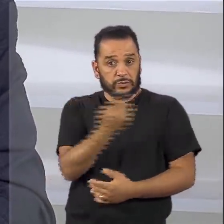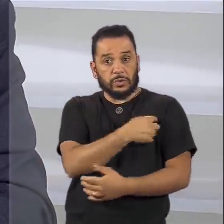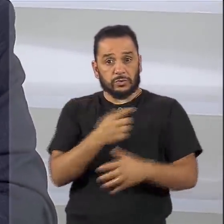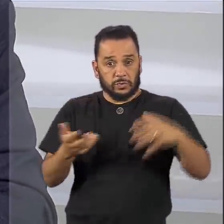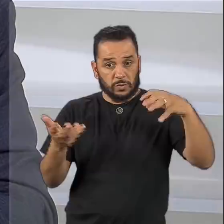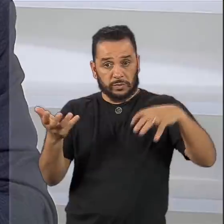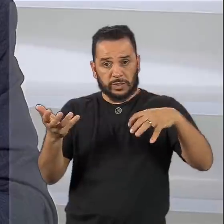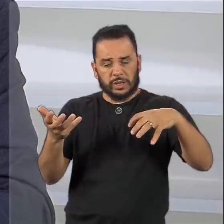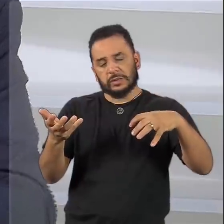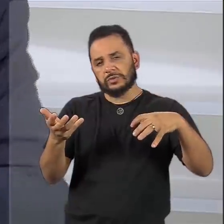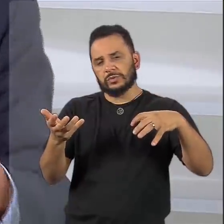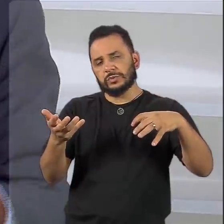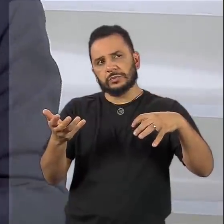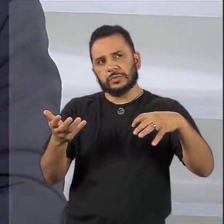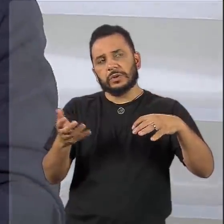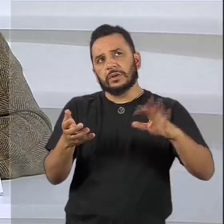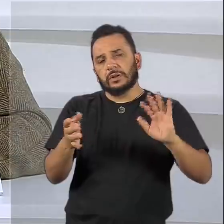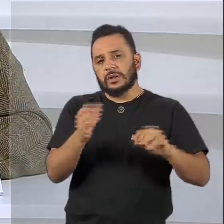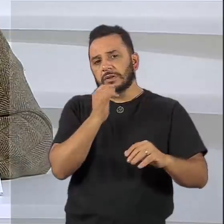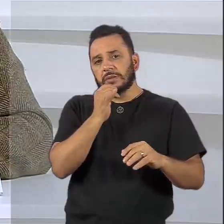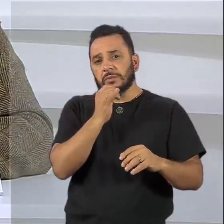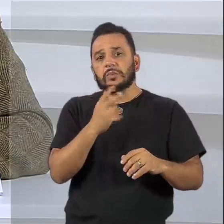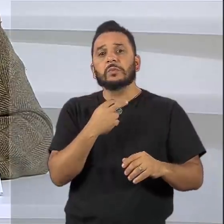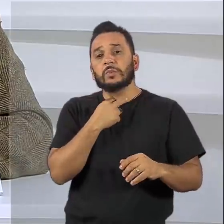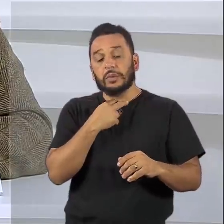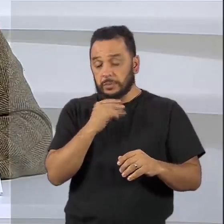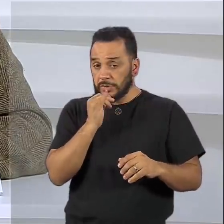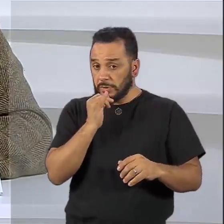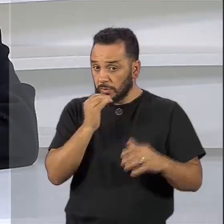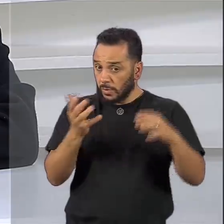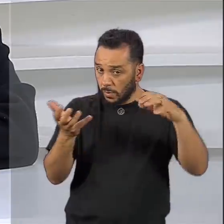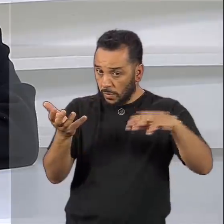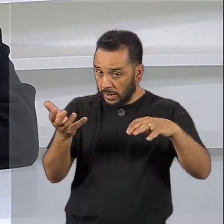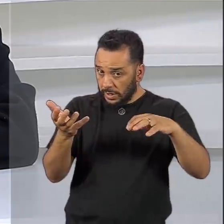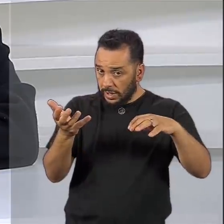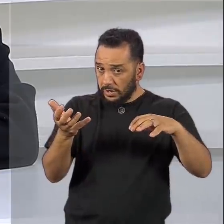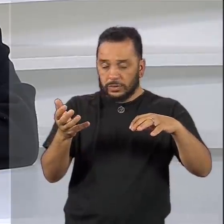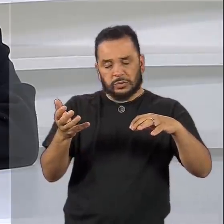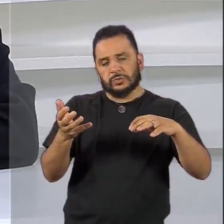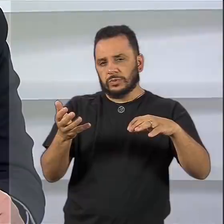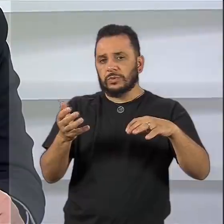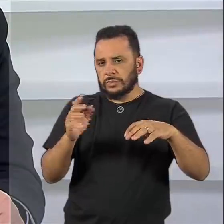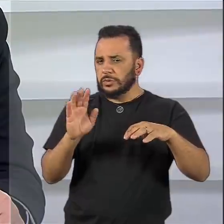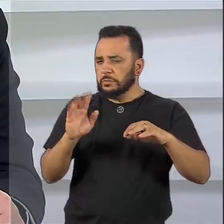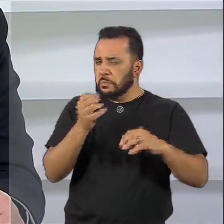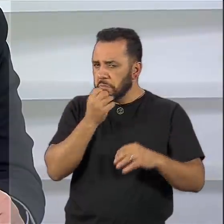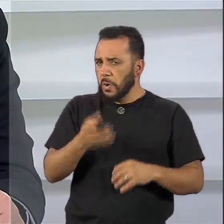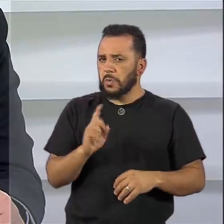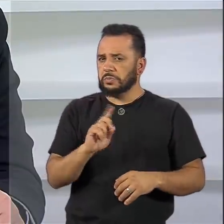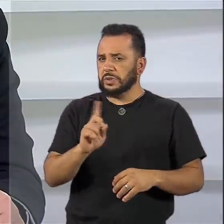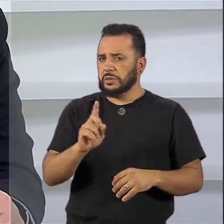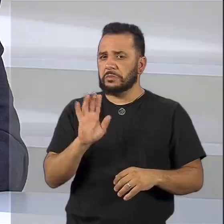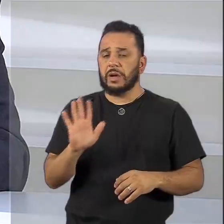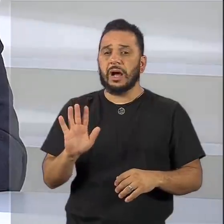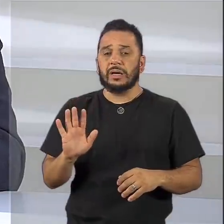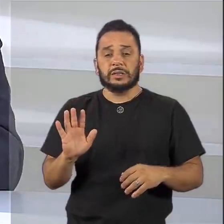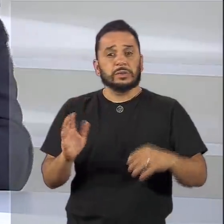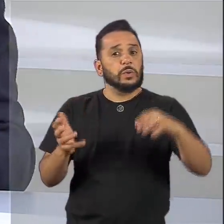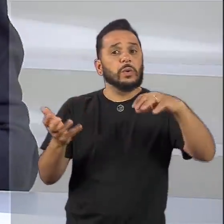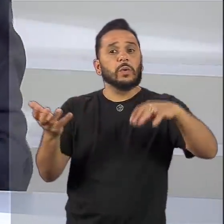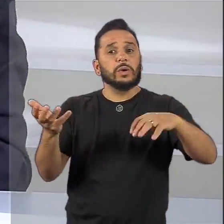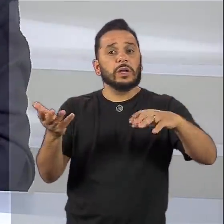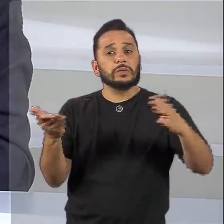jamais permitiria, não porque ele seja um bom Congresso, jamais será um bom Congresso, mas a pulverização do Congresso é de tal ordem que